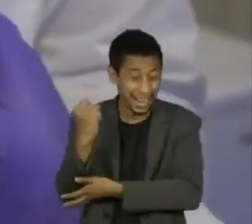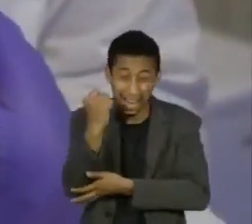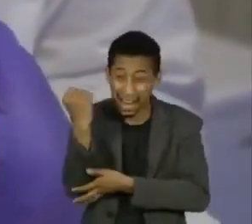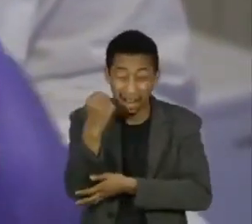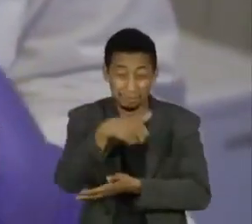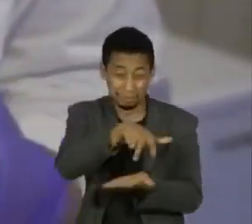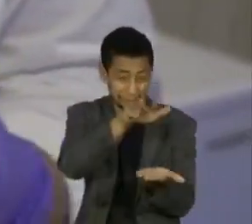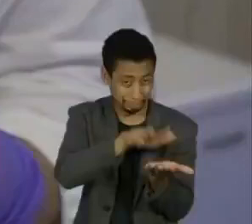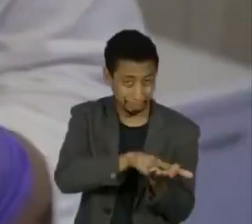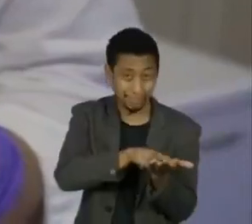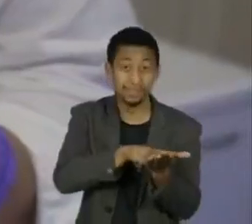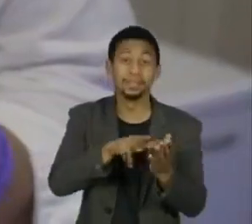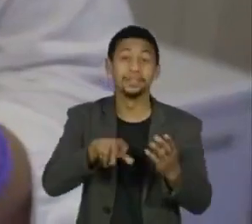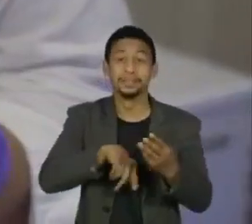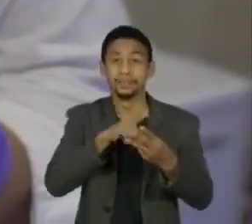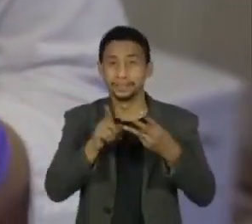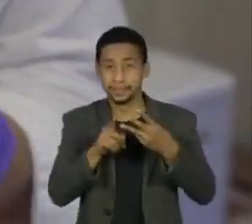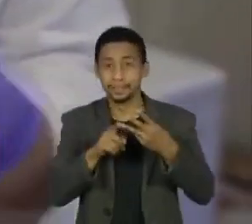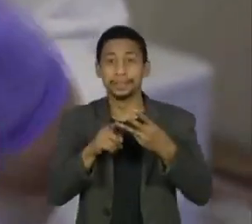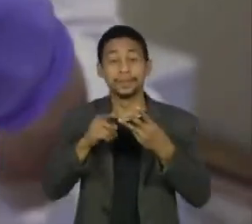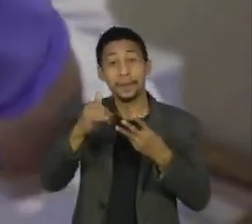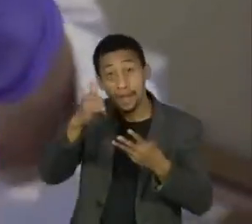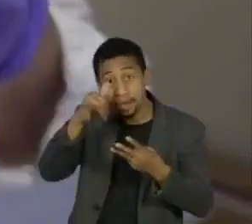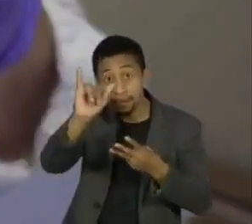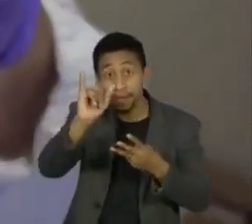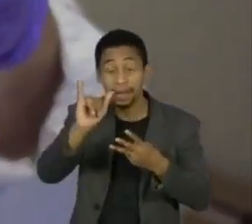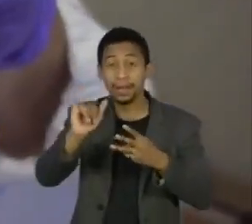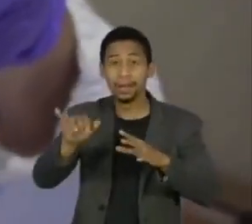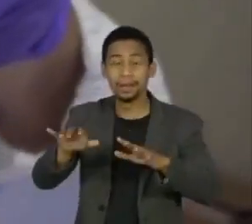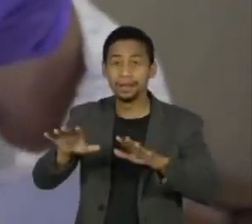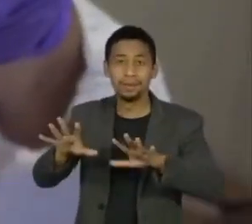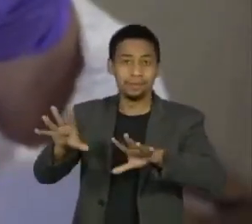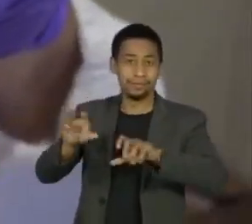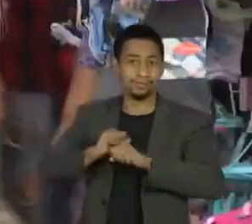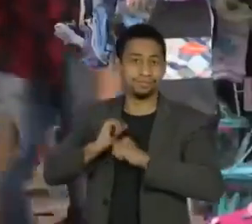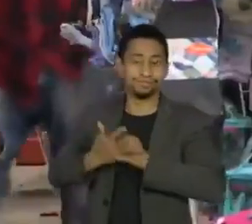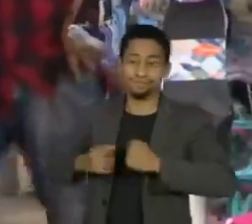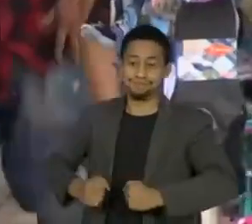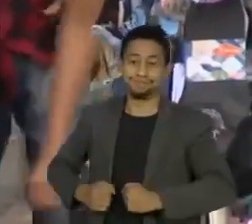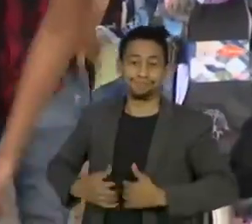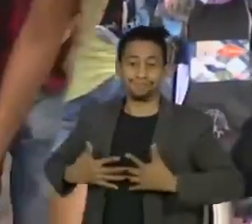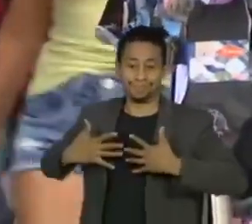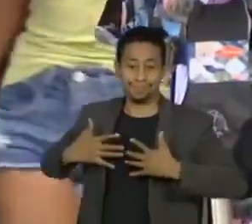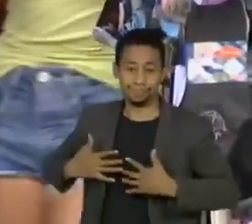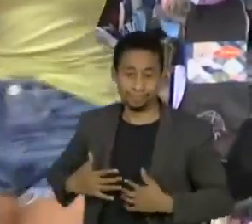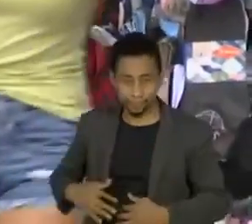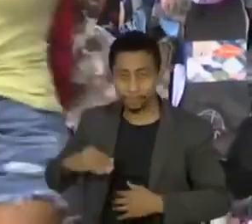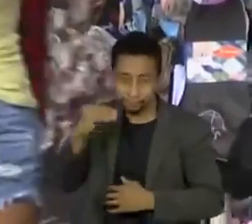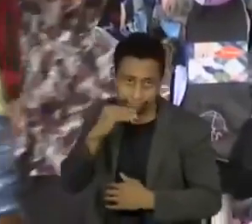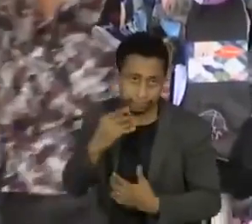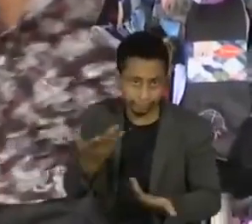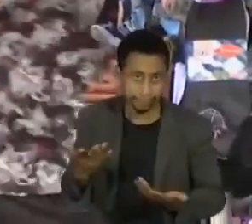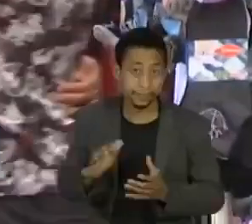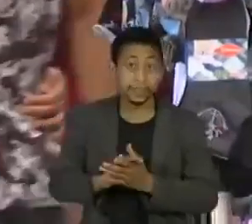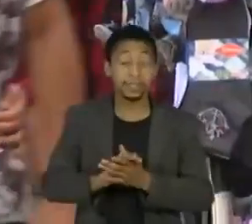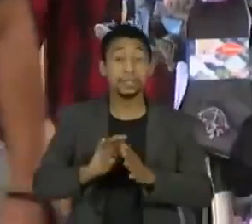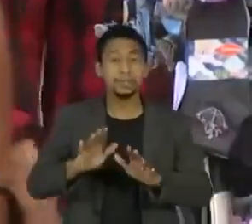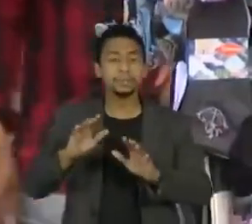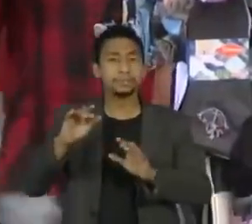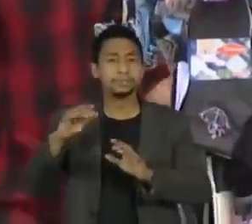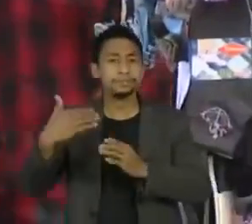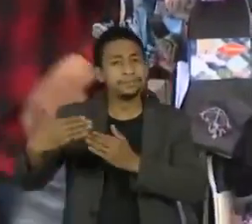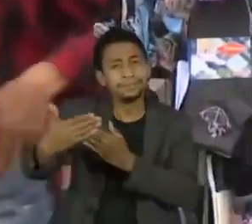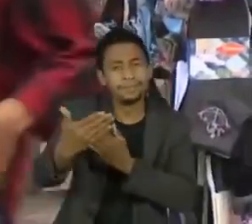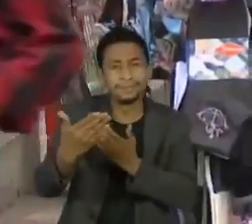em terceiro, é evitar a infecção viral, ou seja, esterilizar. Mas será que existe uma previsão para uma